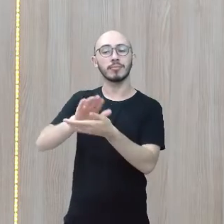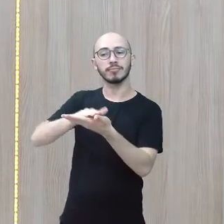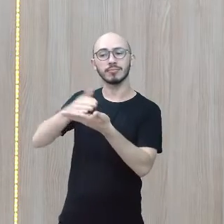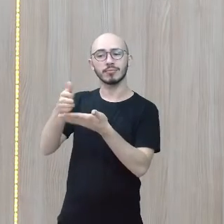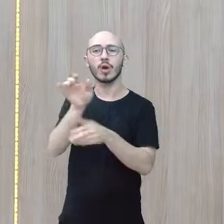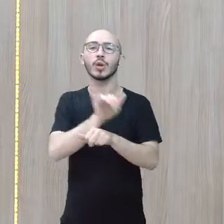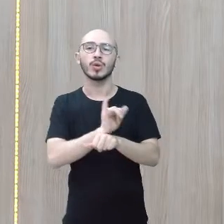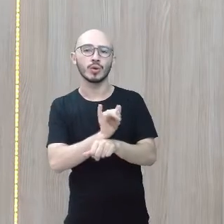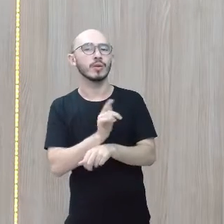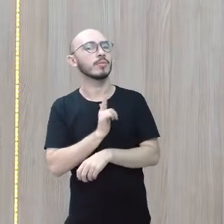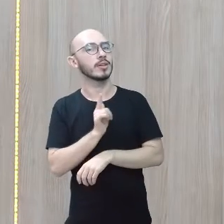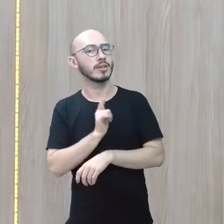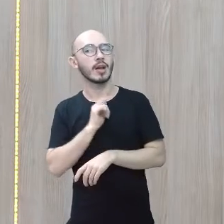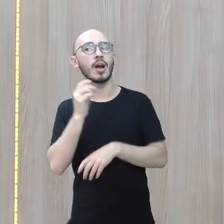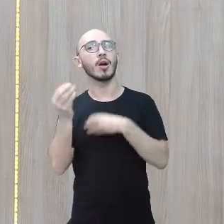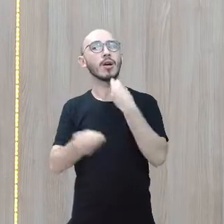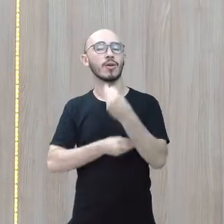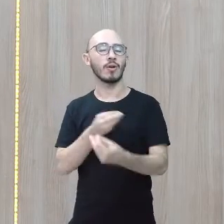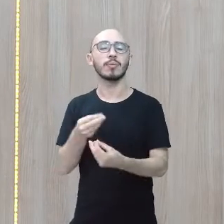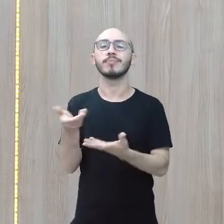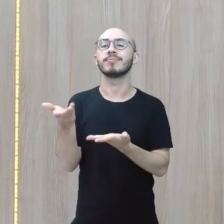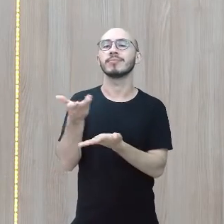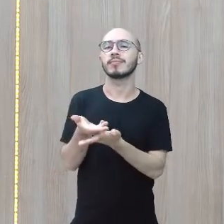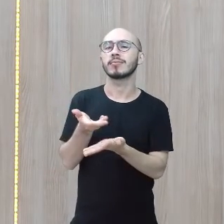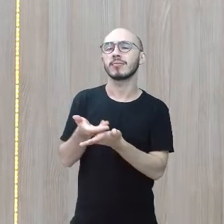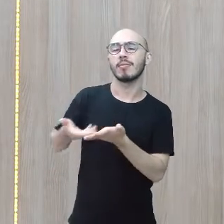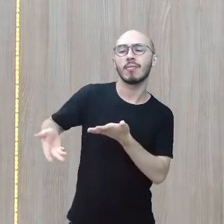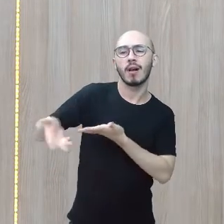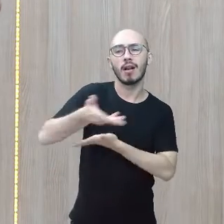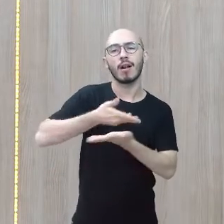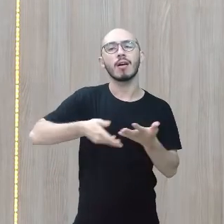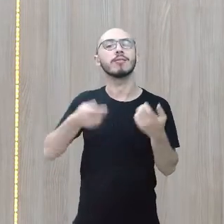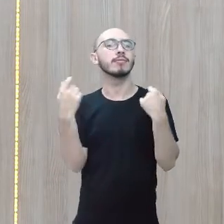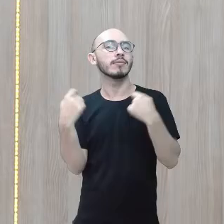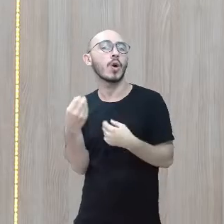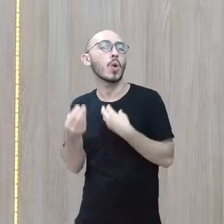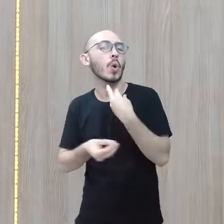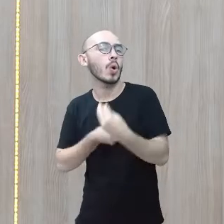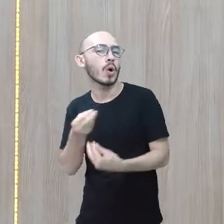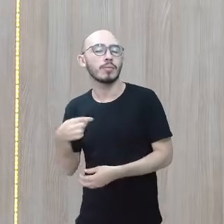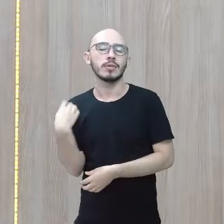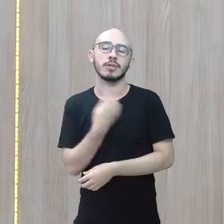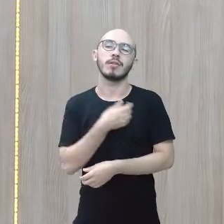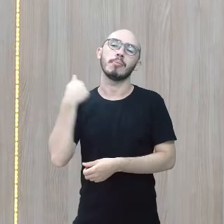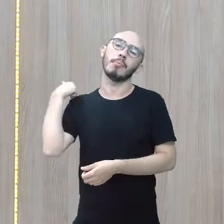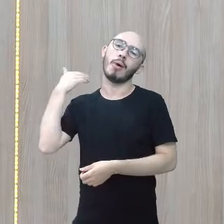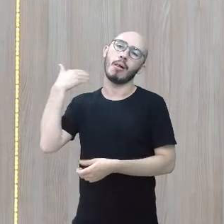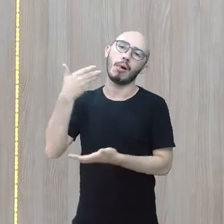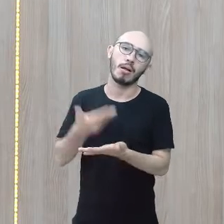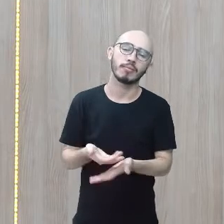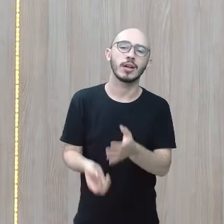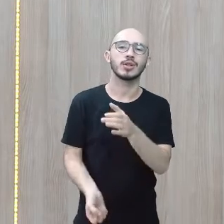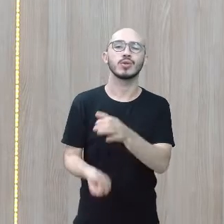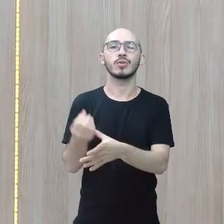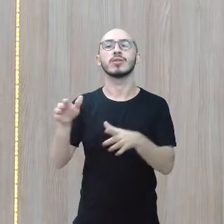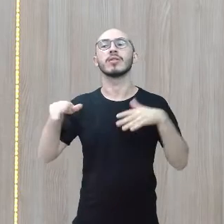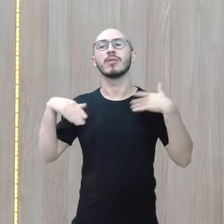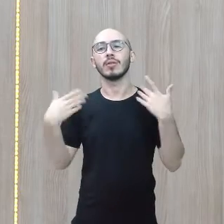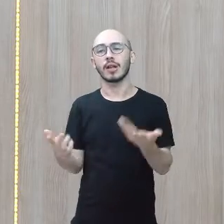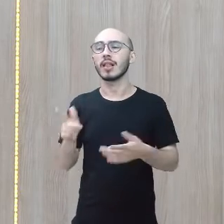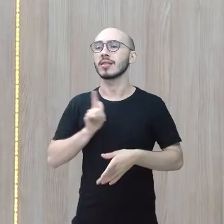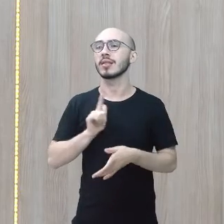tá certo? E para que a aula fique cada vez mais dinâmica, a gente já vem falando aqui desde essa implantação, né? A gente tem